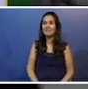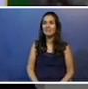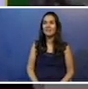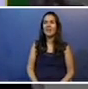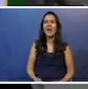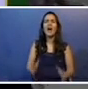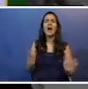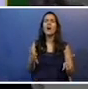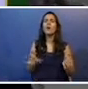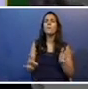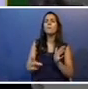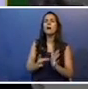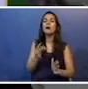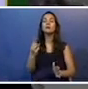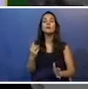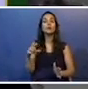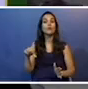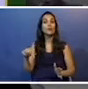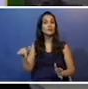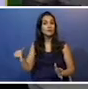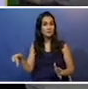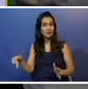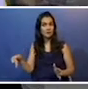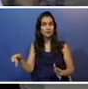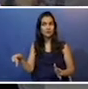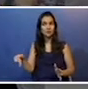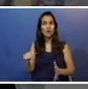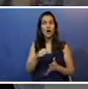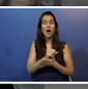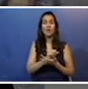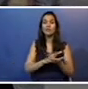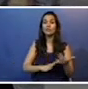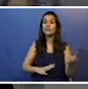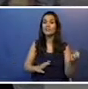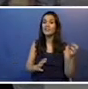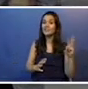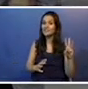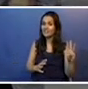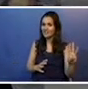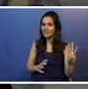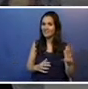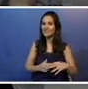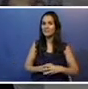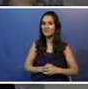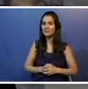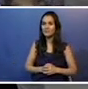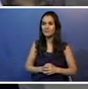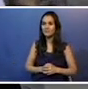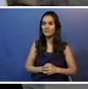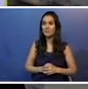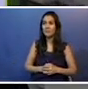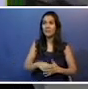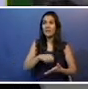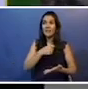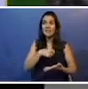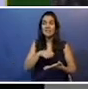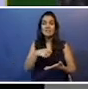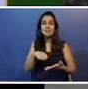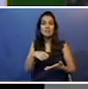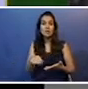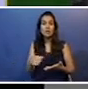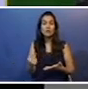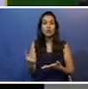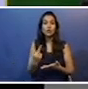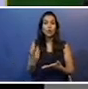Agora, lá na página 197, exercício 3, continuando. Escreva de